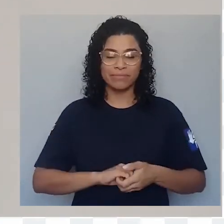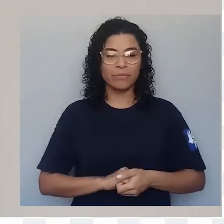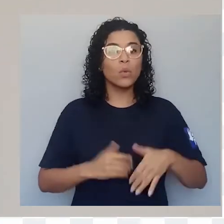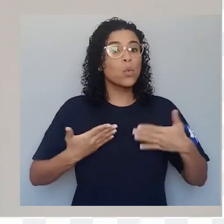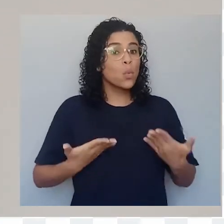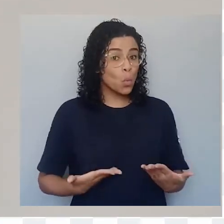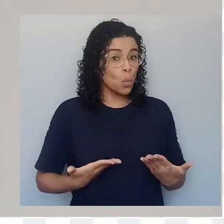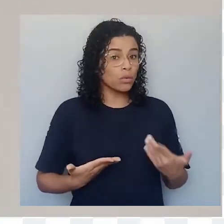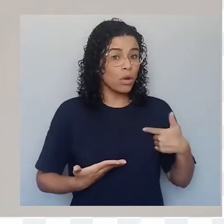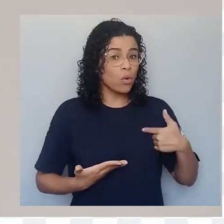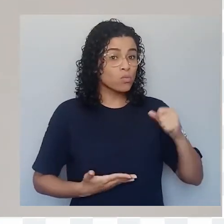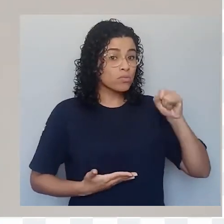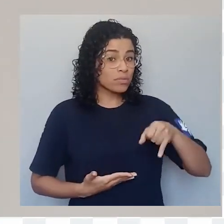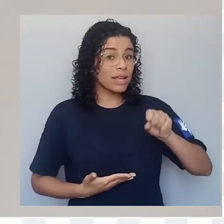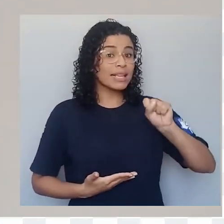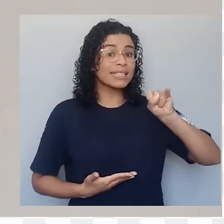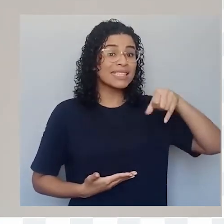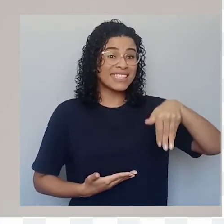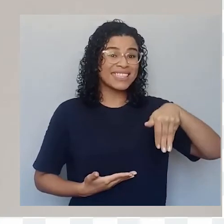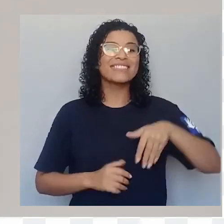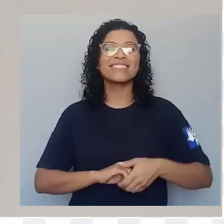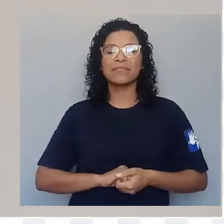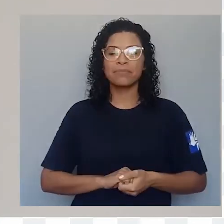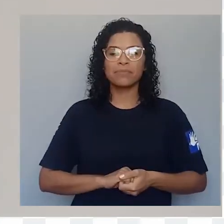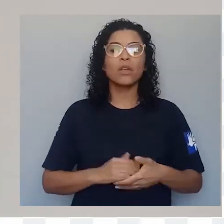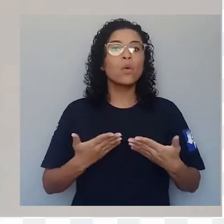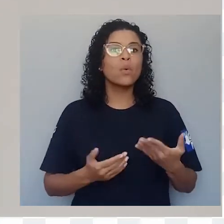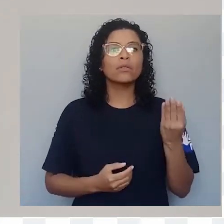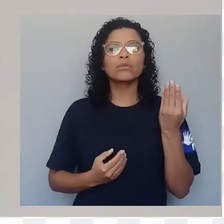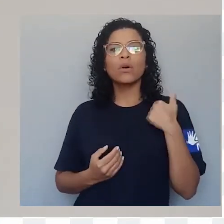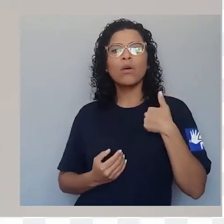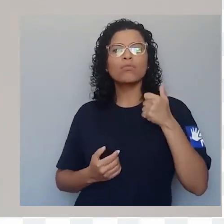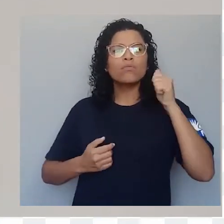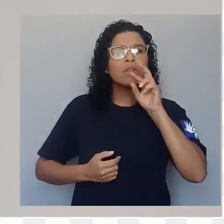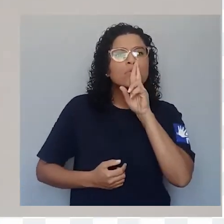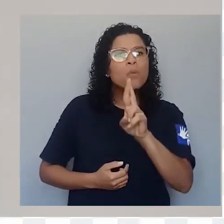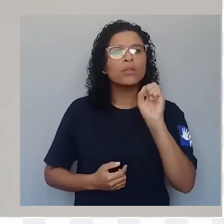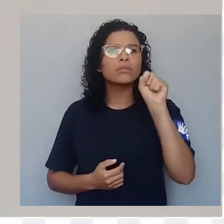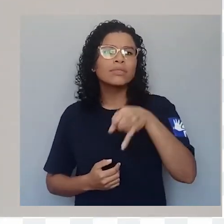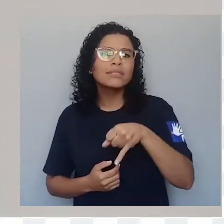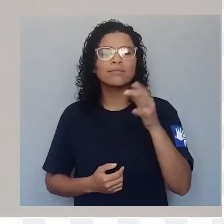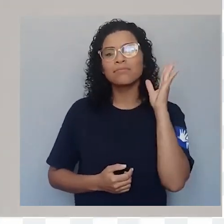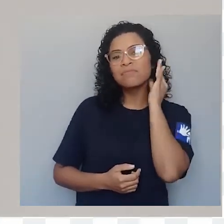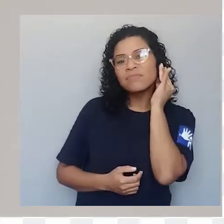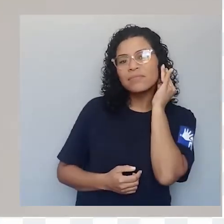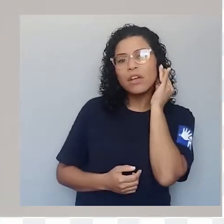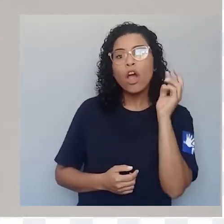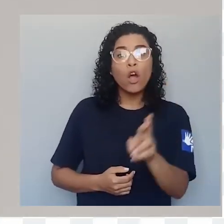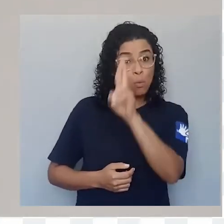chama Quando Eu Digo Sim. Quando eu disser sim e colocar a mão na orelha, você diz